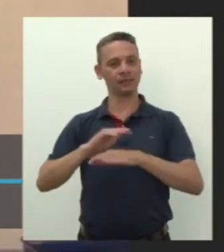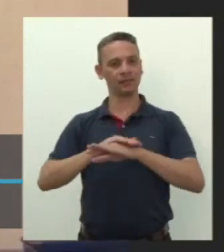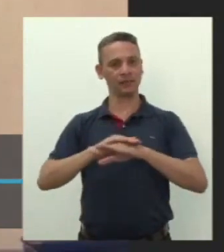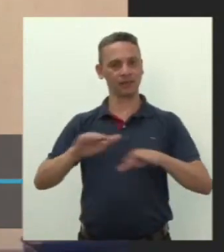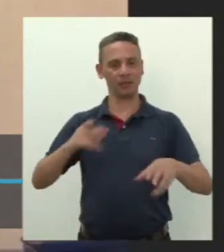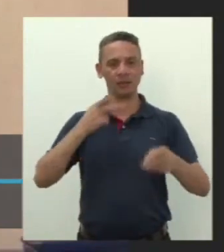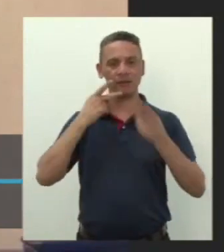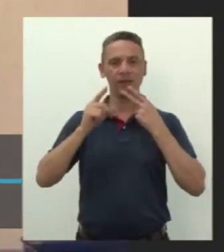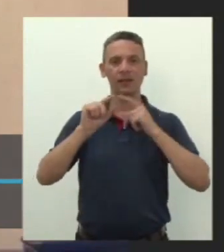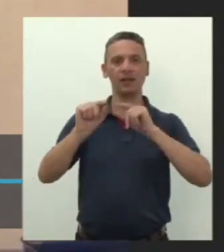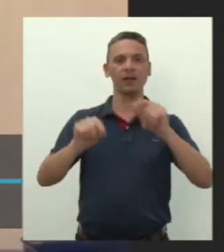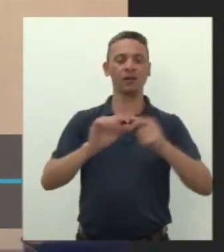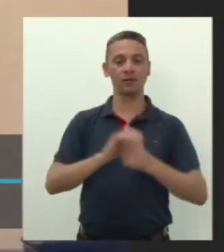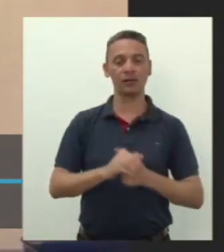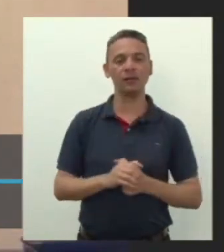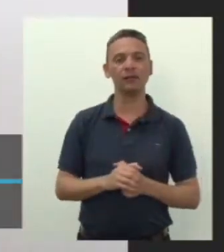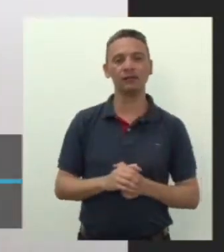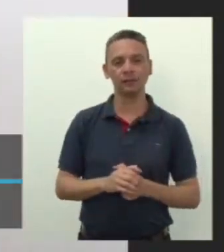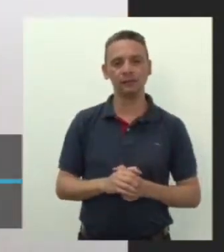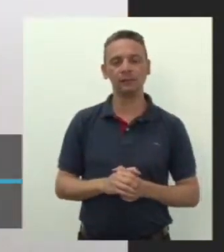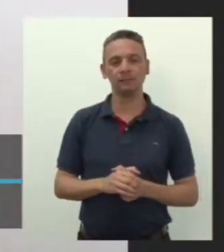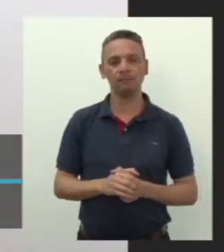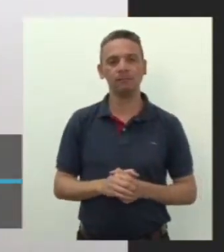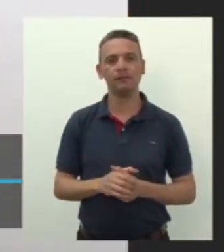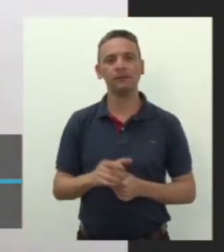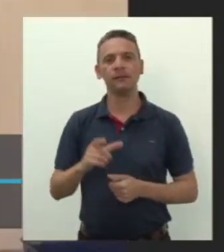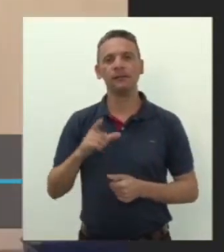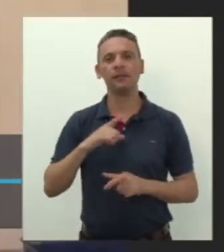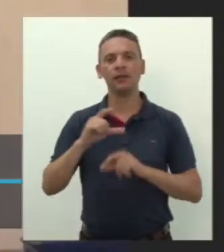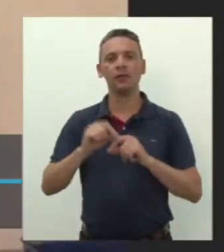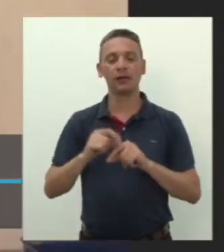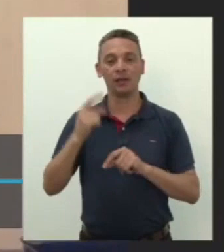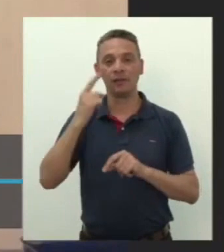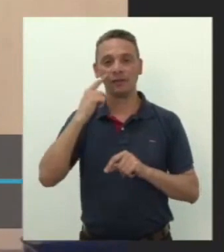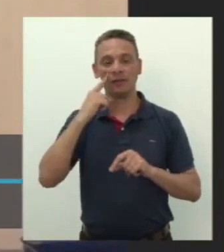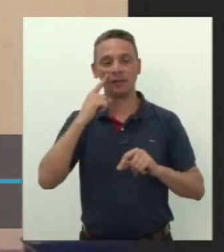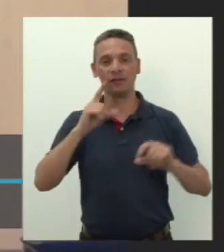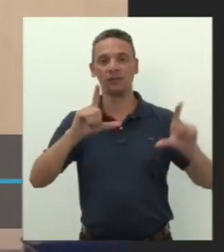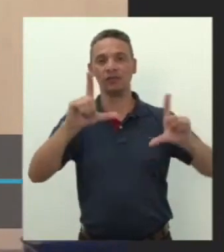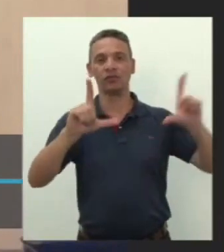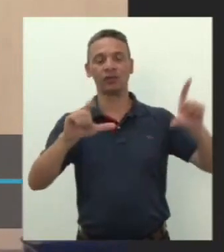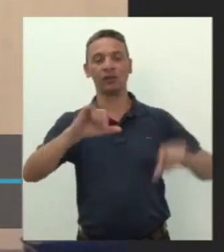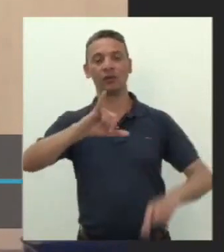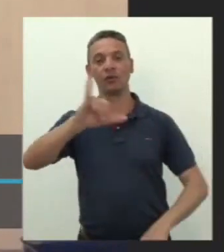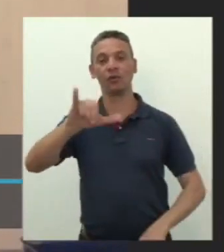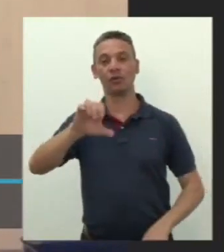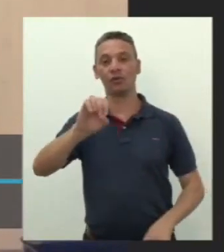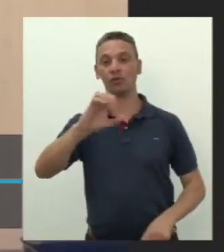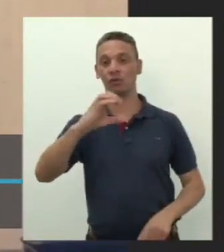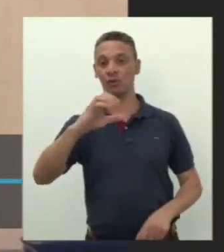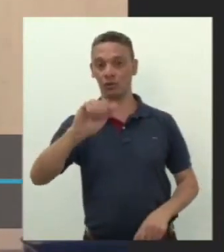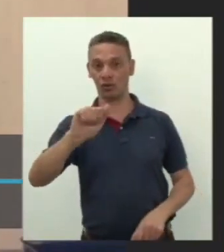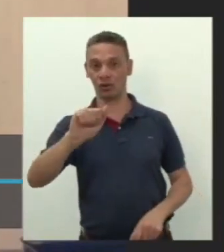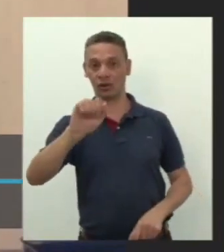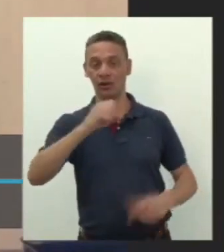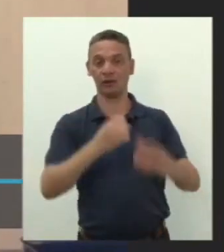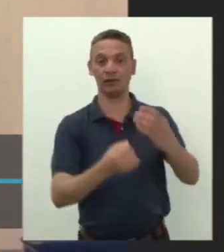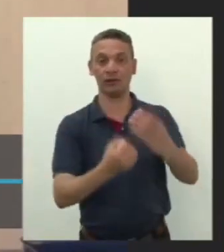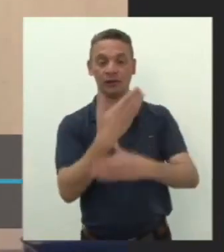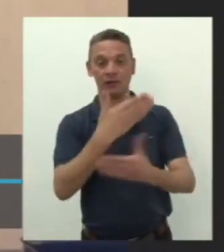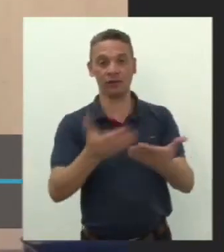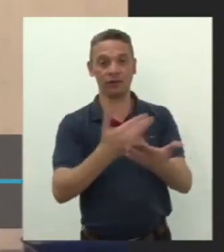Lourdes? Nós temos um acesso ao Jornal do Joca, que é uma editora, editora Magia de